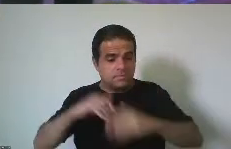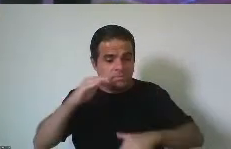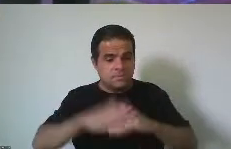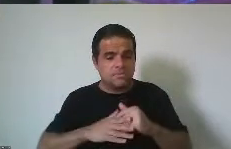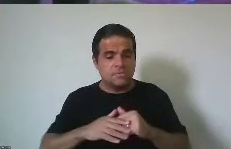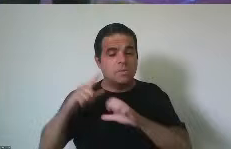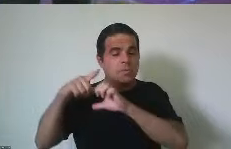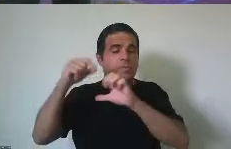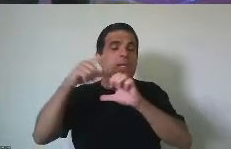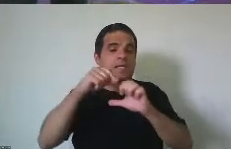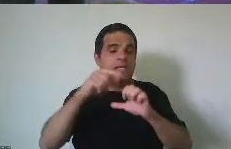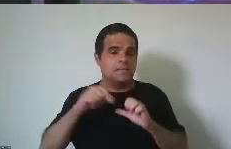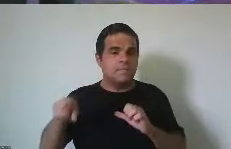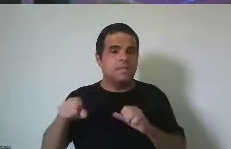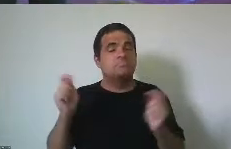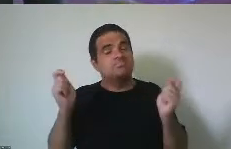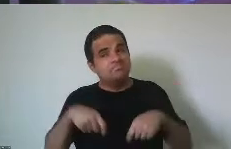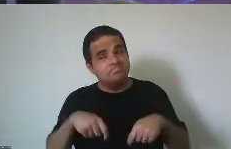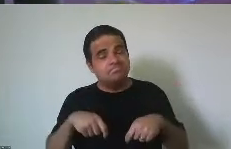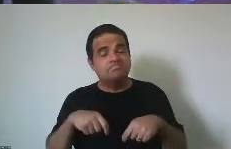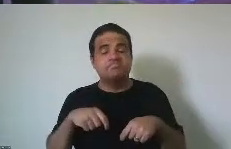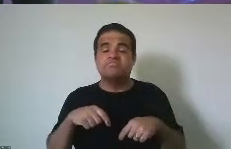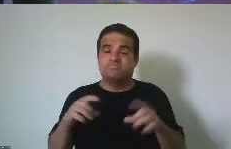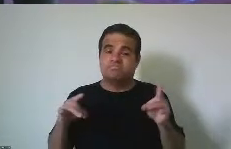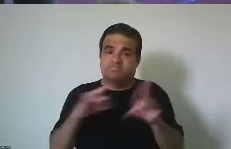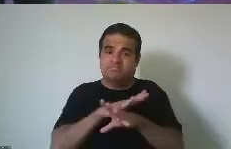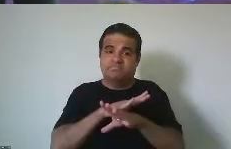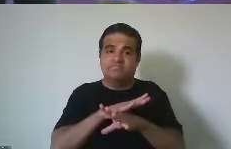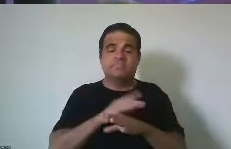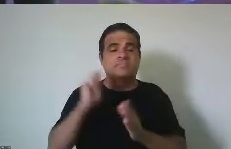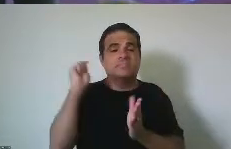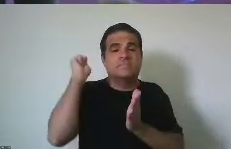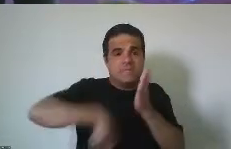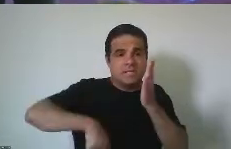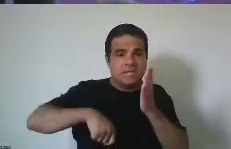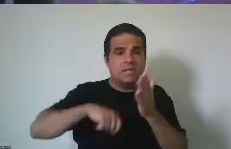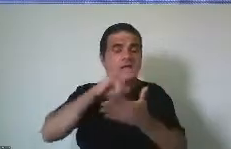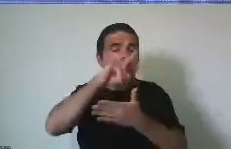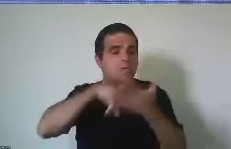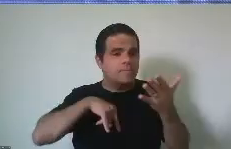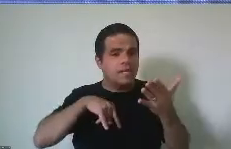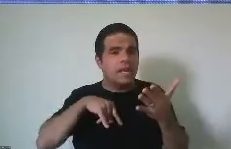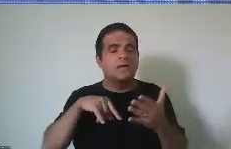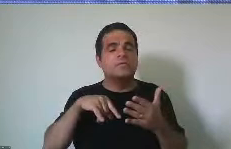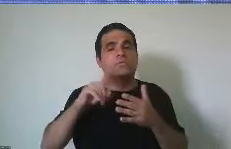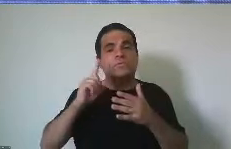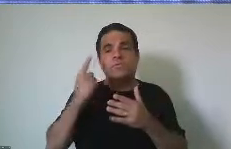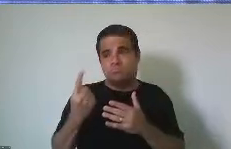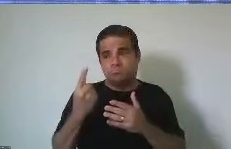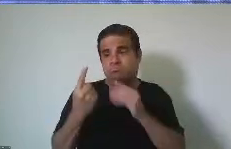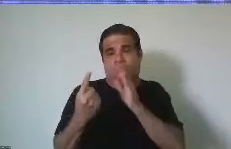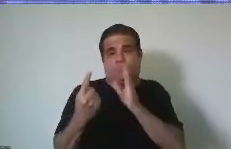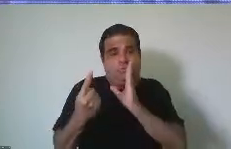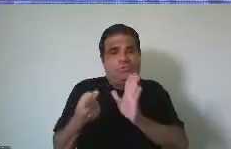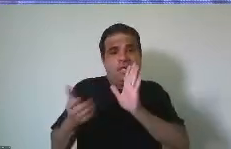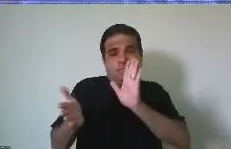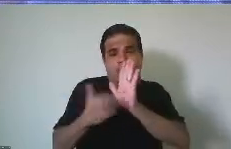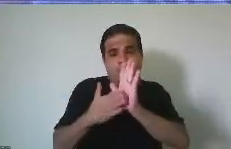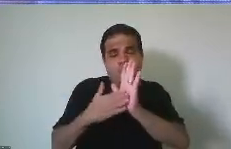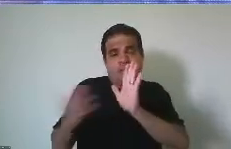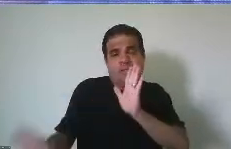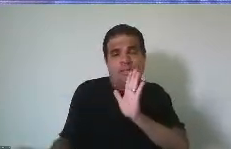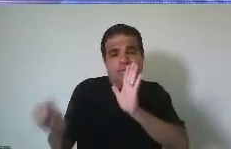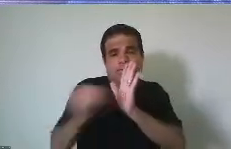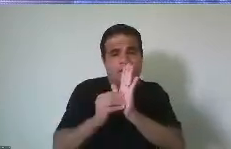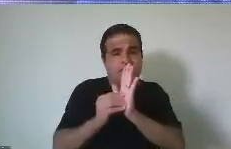e isso pode terminar assinatura de contratos ou e a incomênios pré-estabelecidos de fato agora